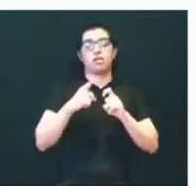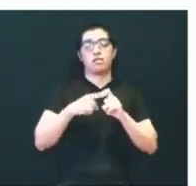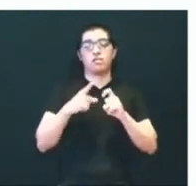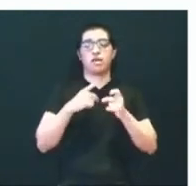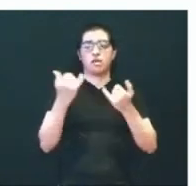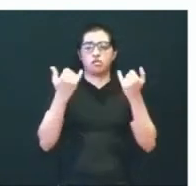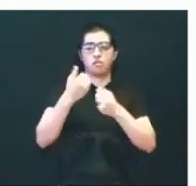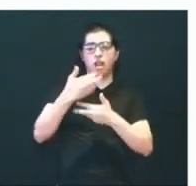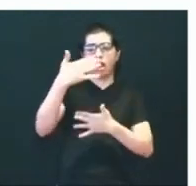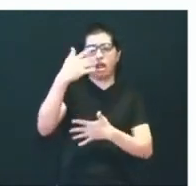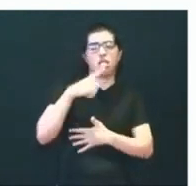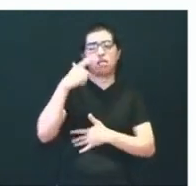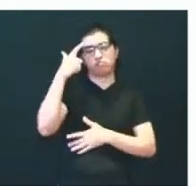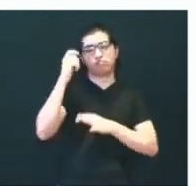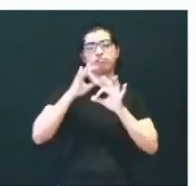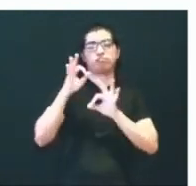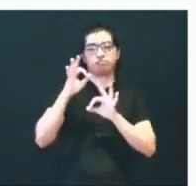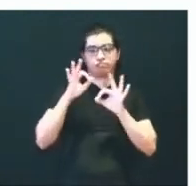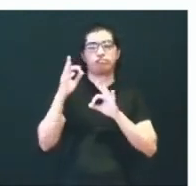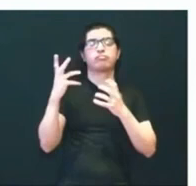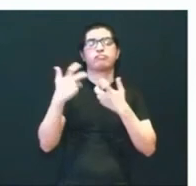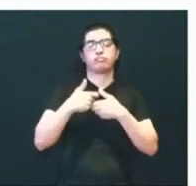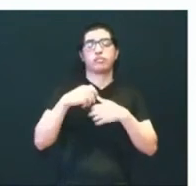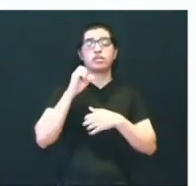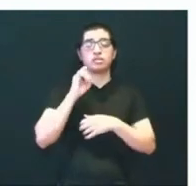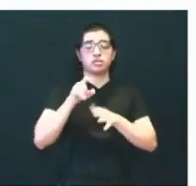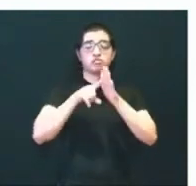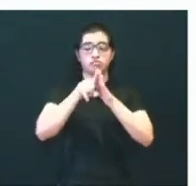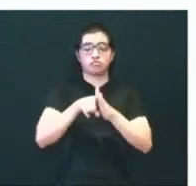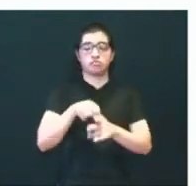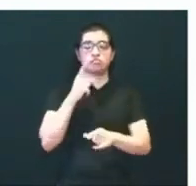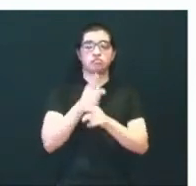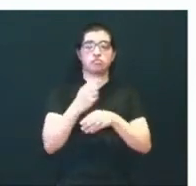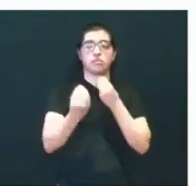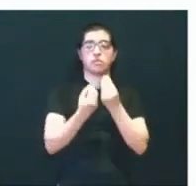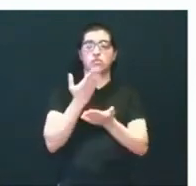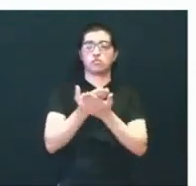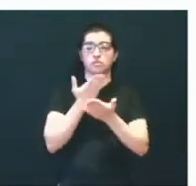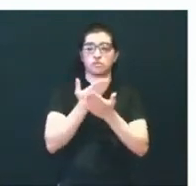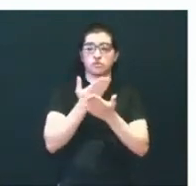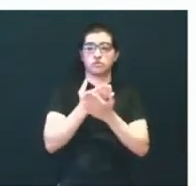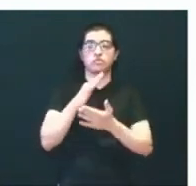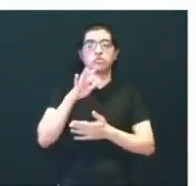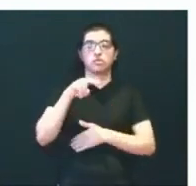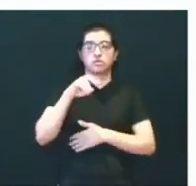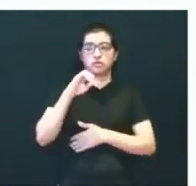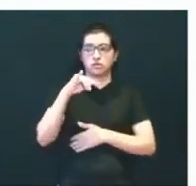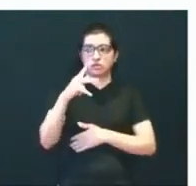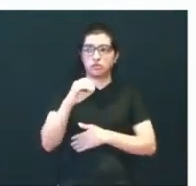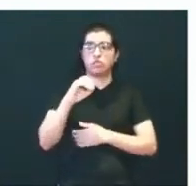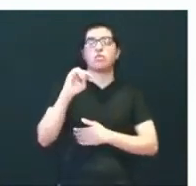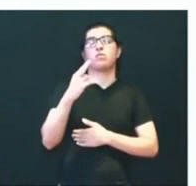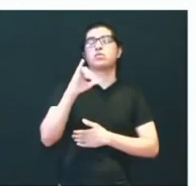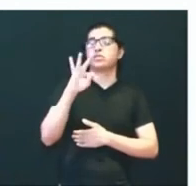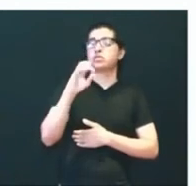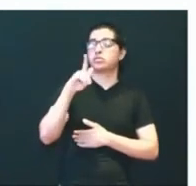paciente tem que ter ela em mente. Já o diagnóstico, quando ele faz os estudos imunofenotipagem, quando ele faz os estudos